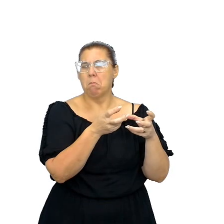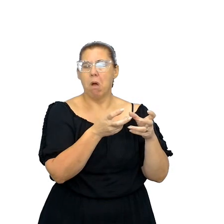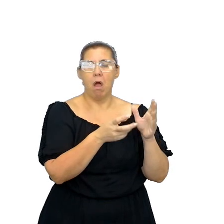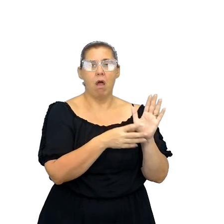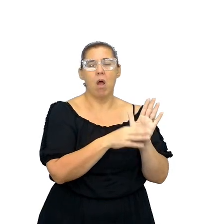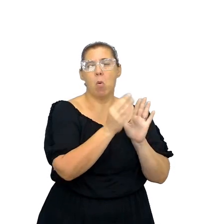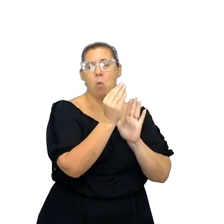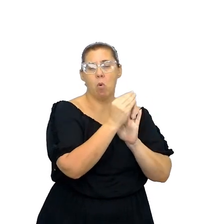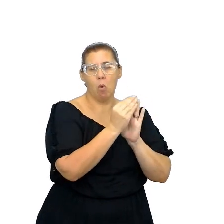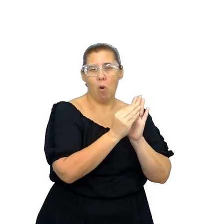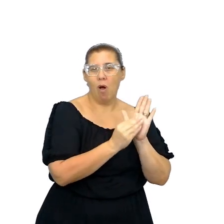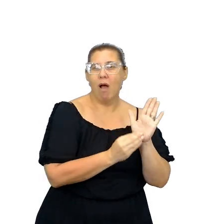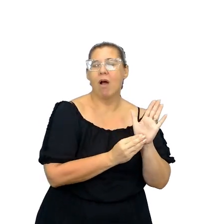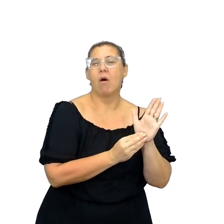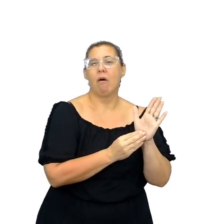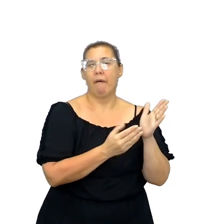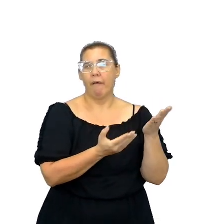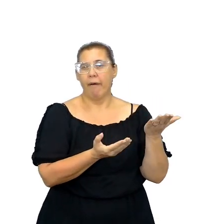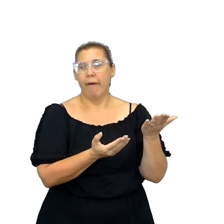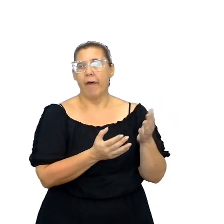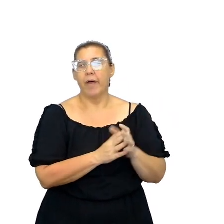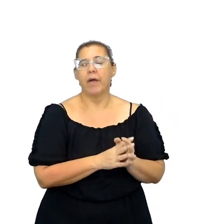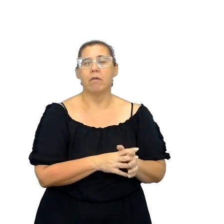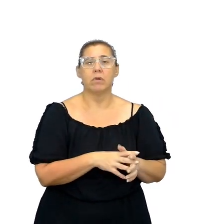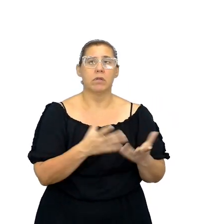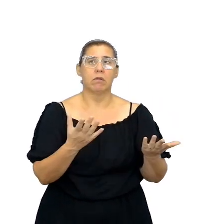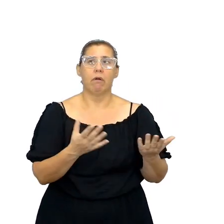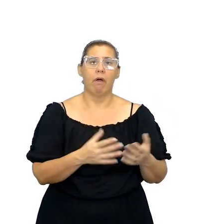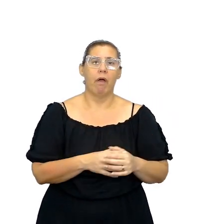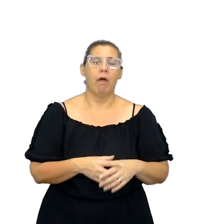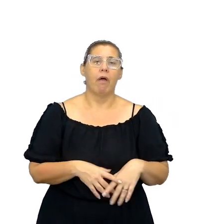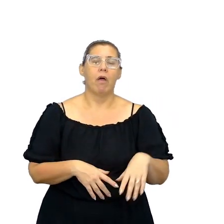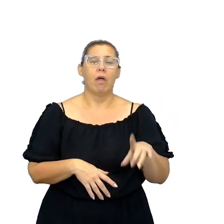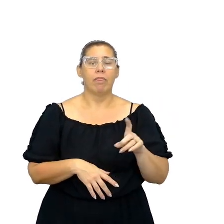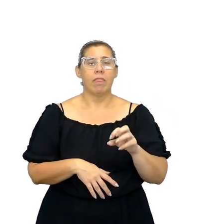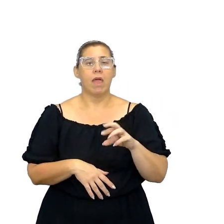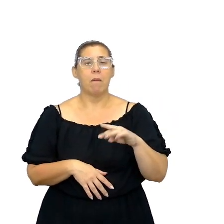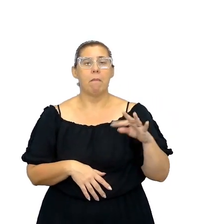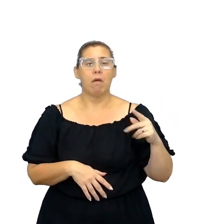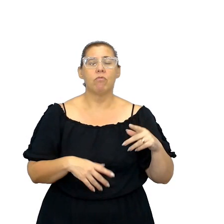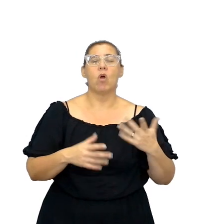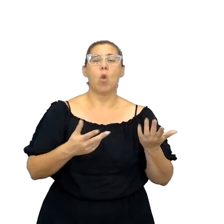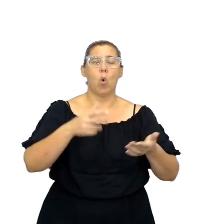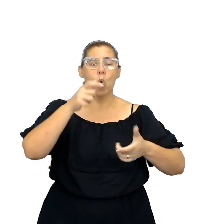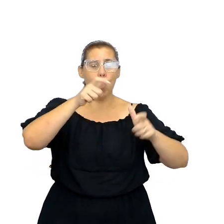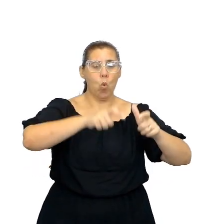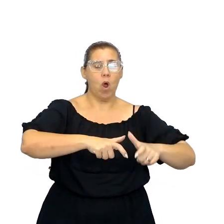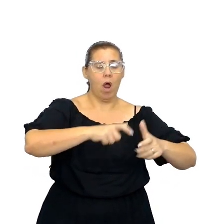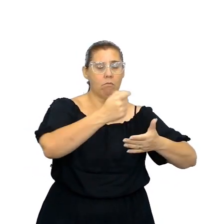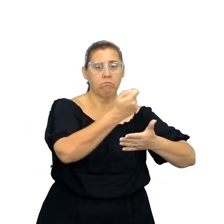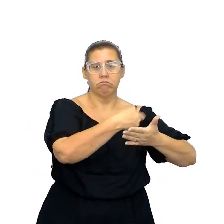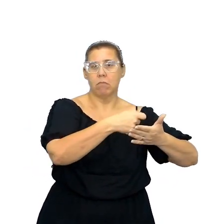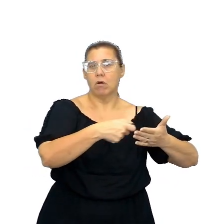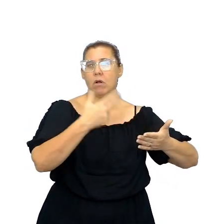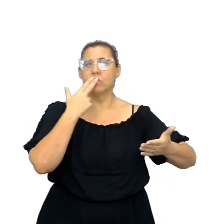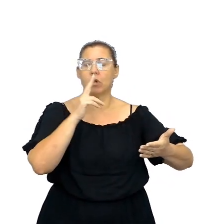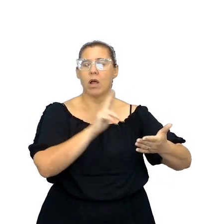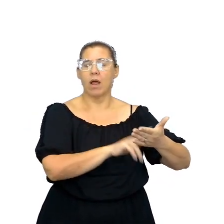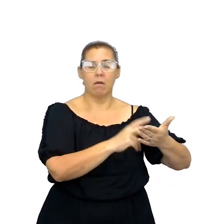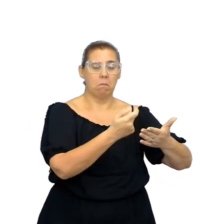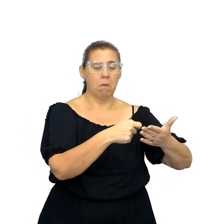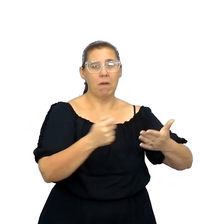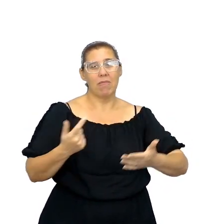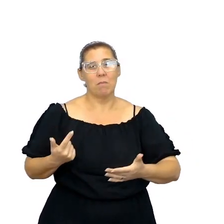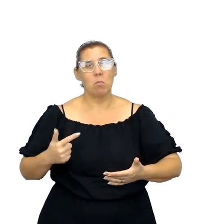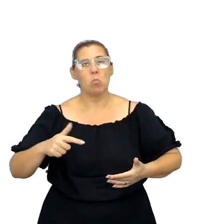elementos composicionais, tais como o remetente, local, a data, a assinatura de uma carta, né? Para